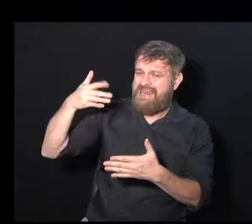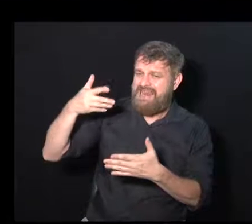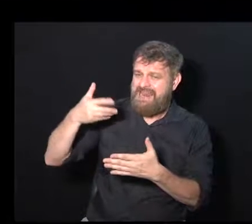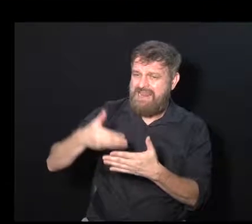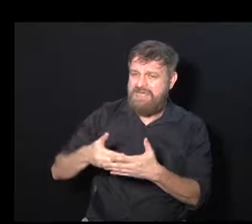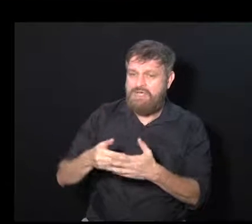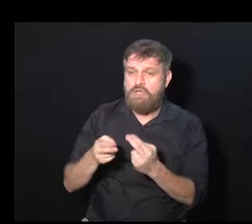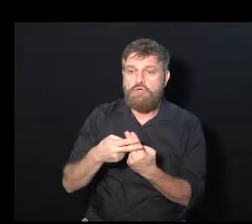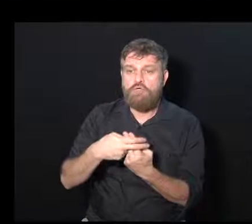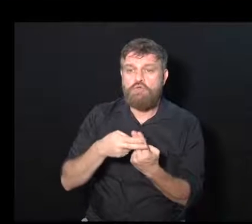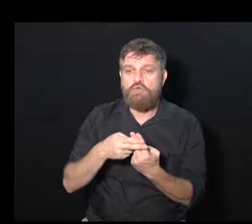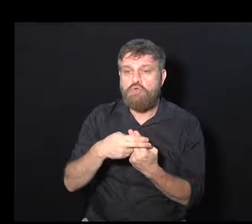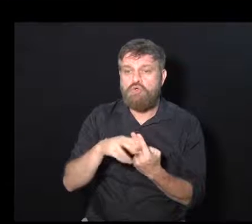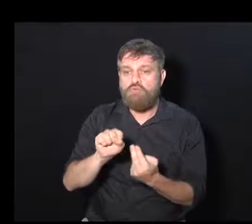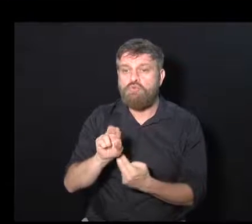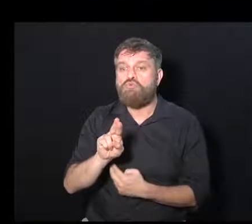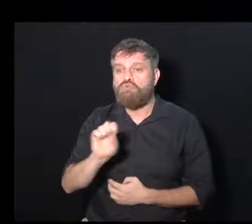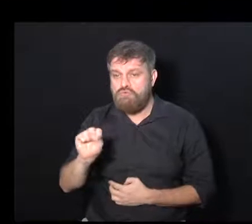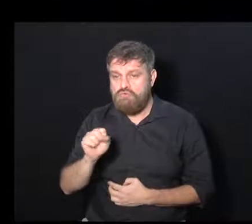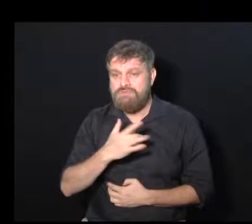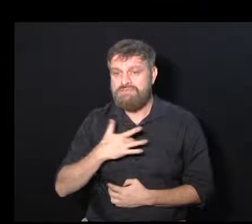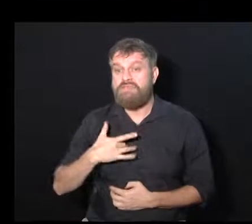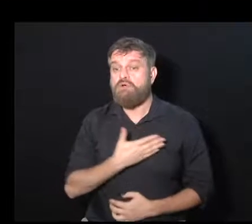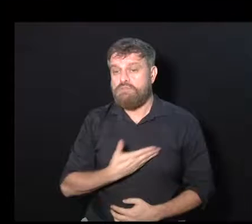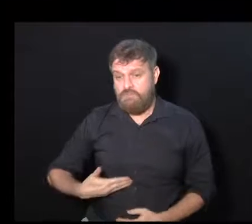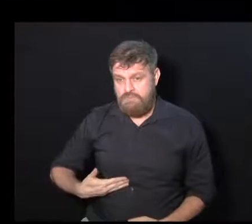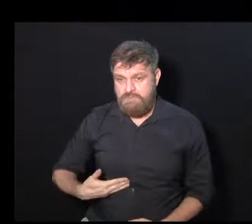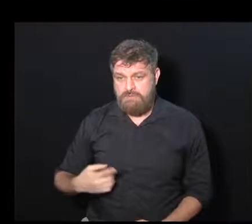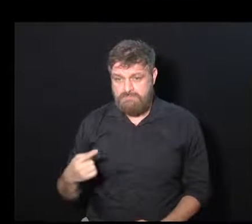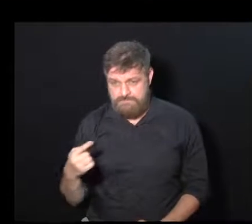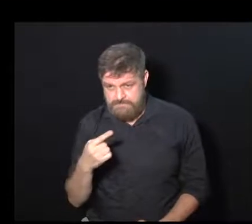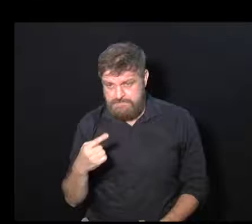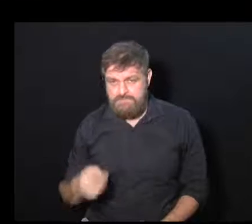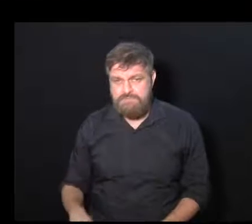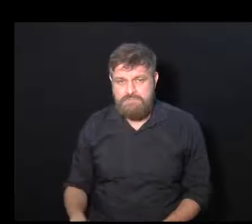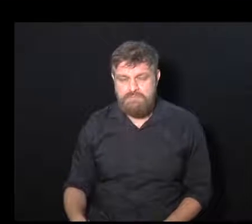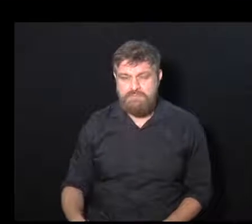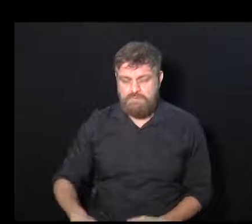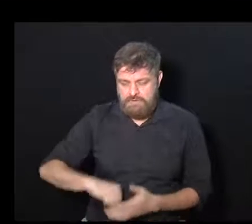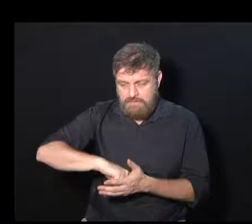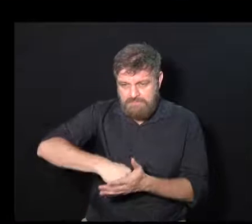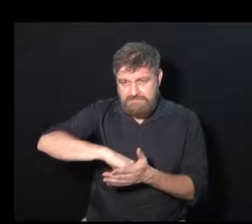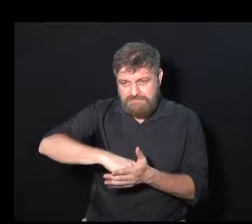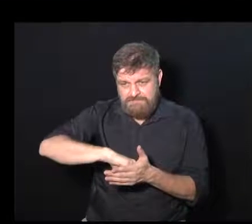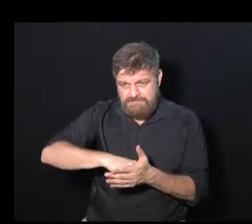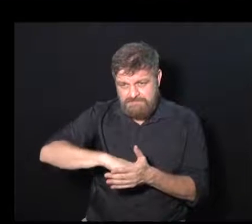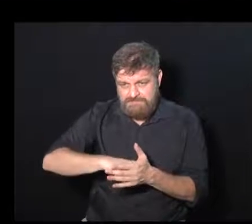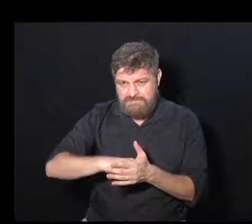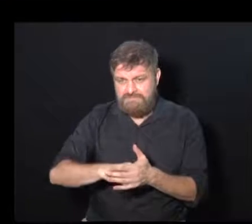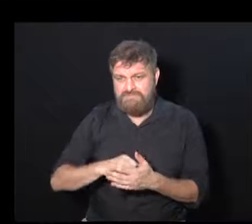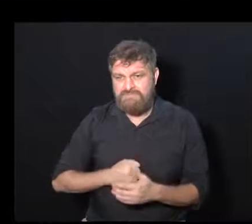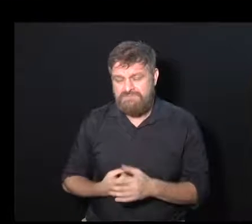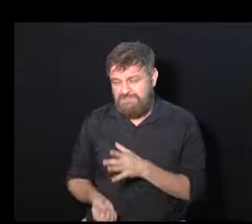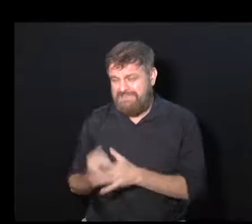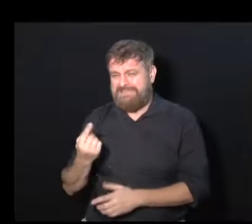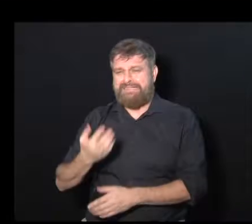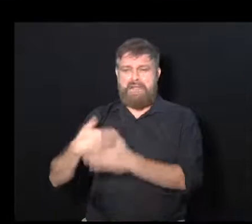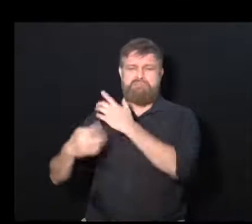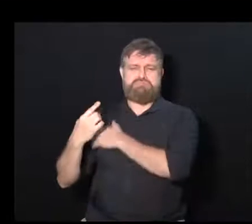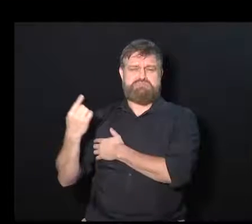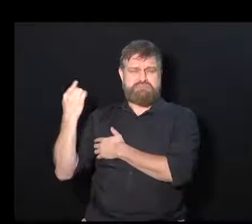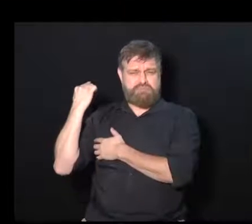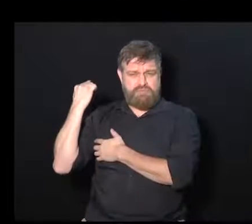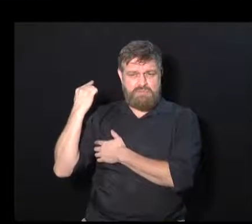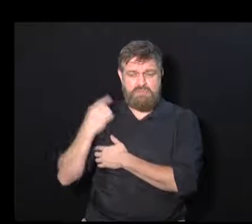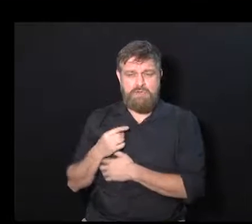SUS. Então, bom, a fitoterapia, as plantas medicinais, é utilizada desde os primórdios. Mas eu vou